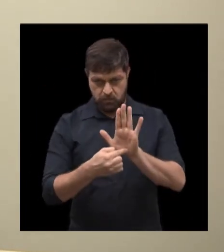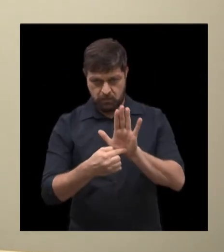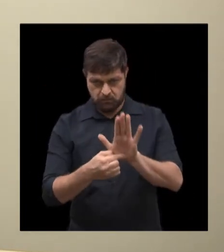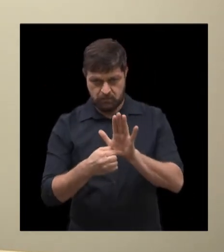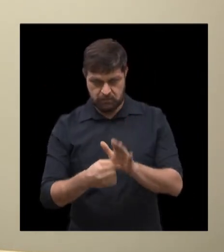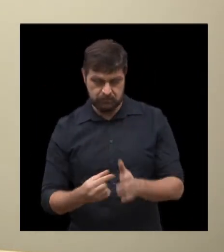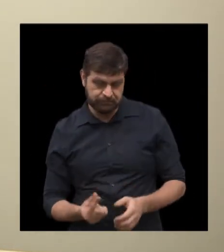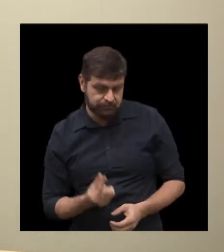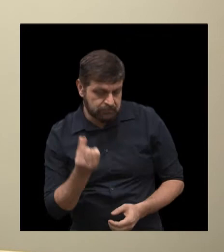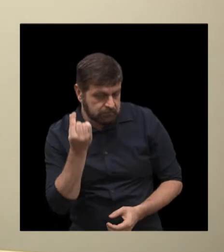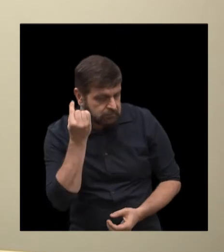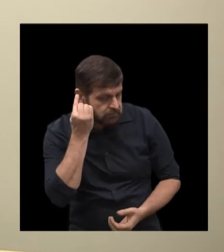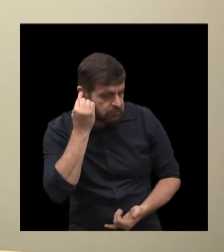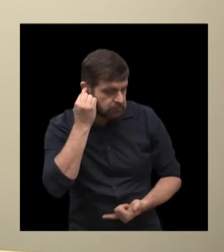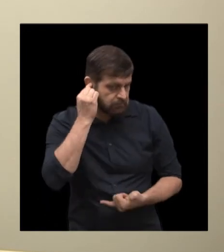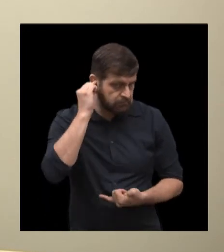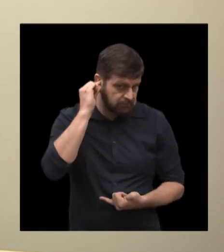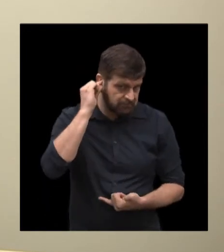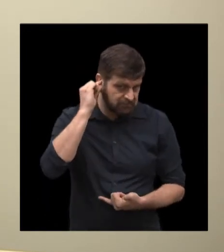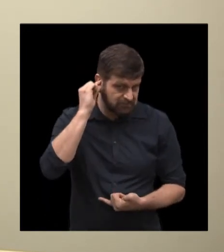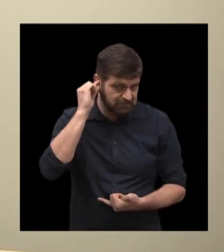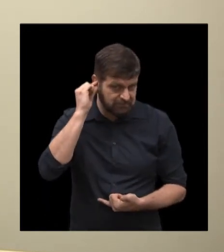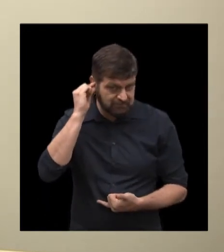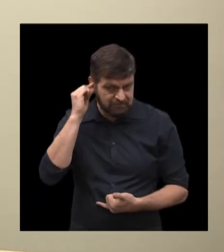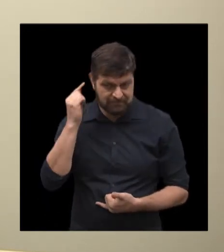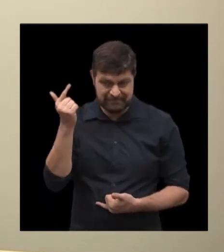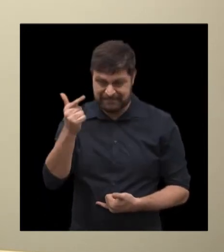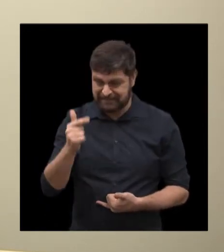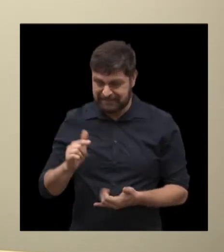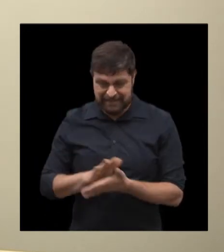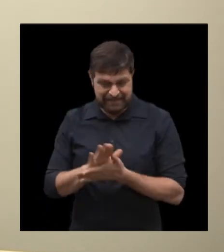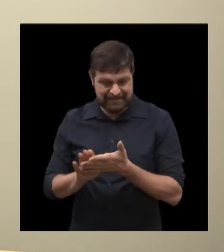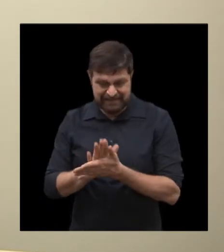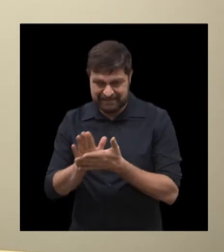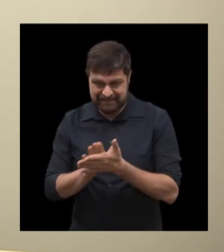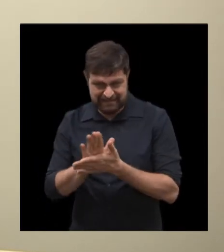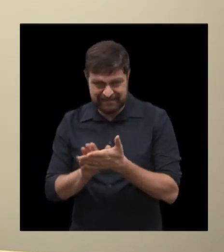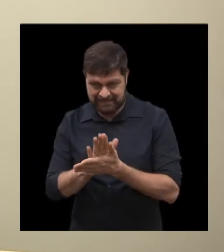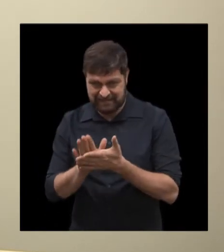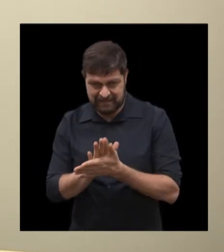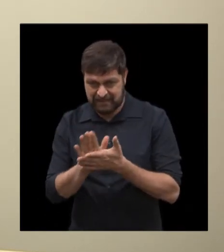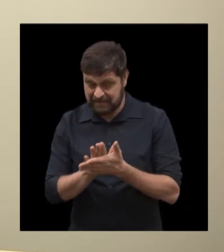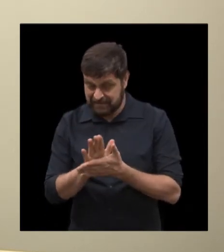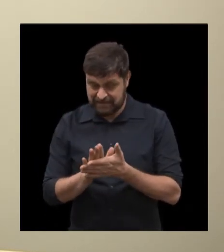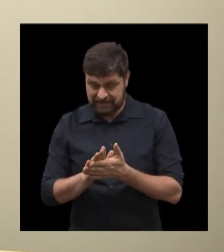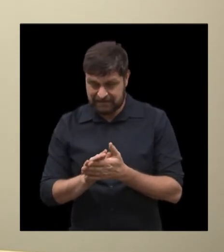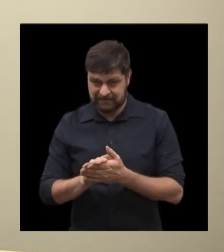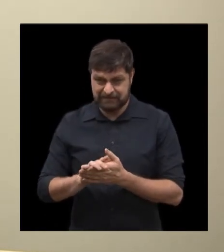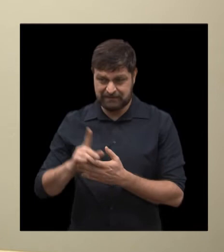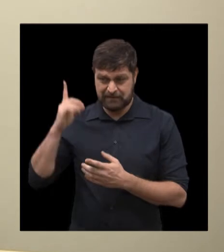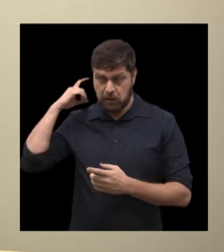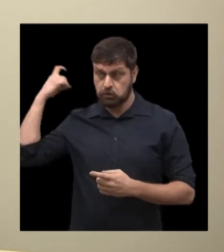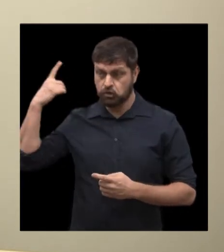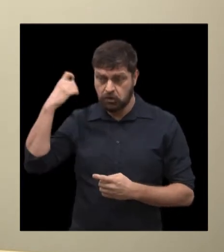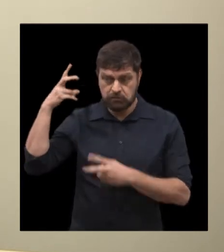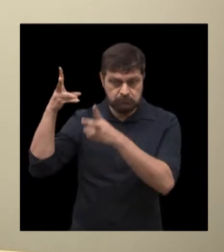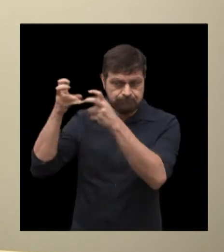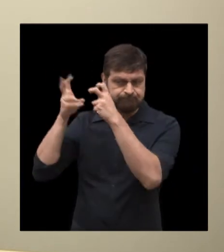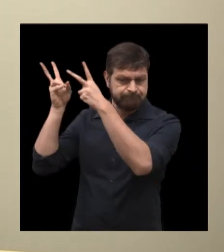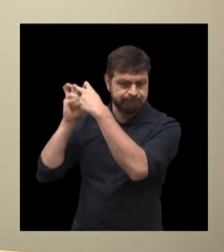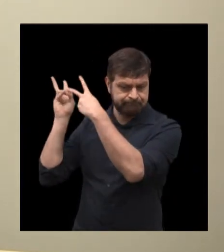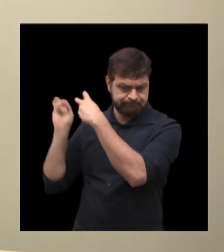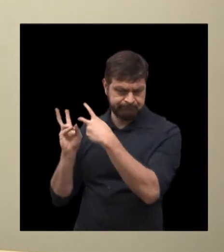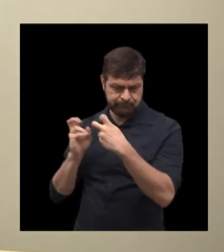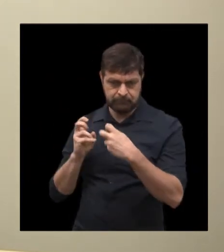gente coloca dentro do ouvido e que ele não tem nenhum tipo de isolamento do sinal externo, é o que a gente não